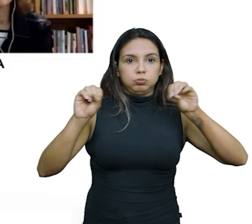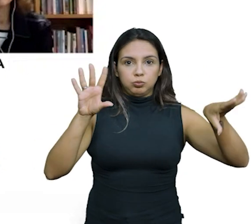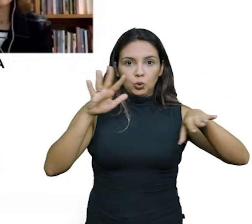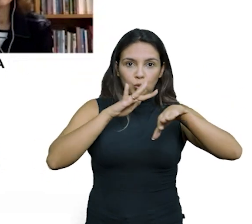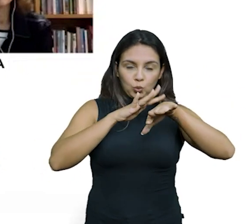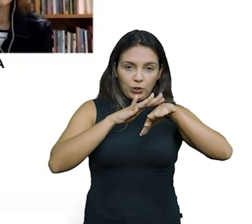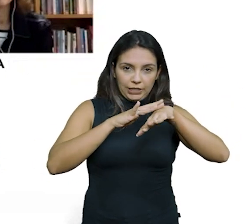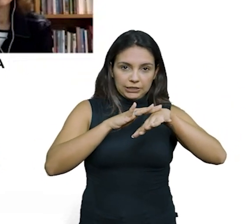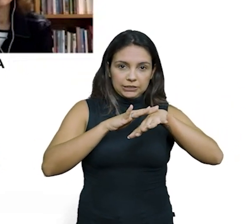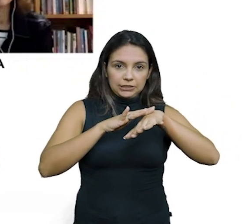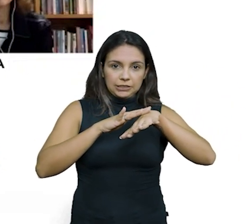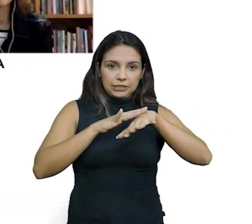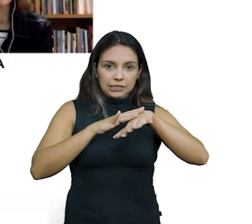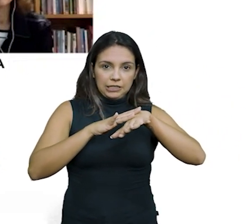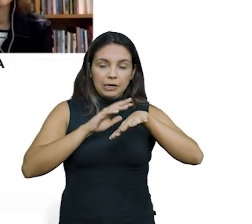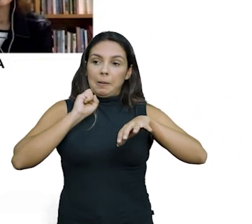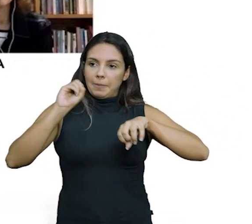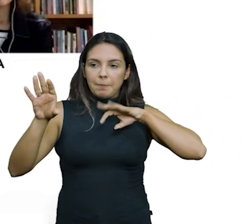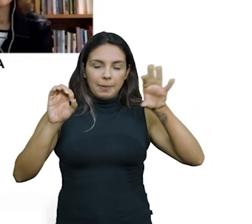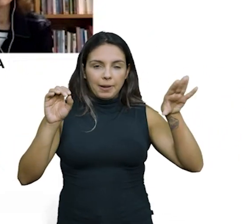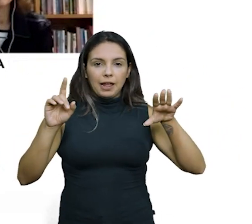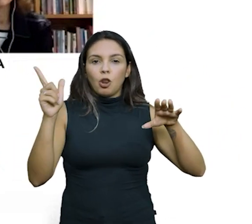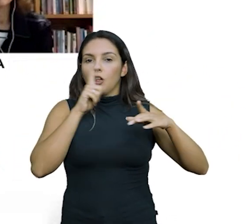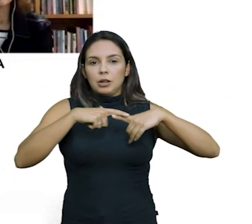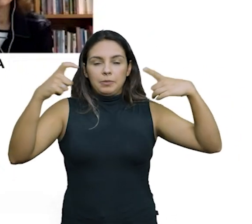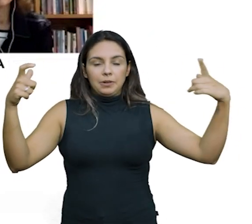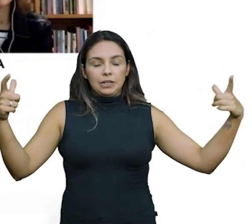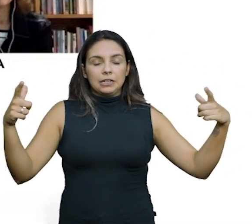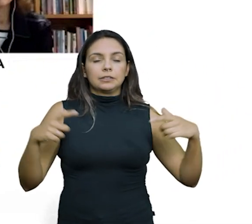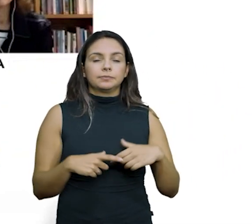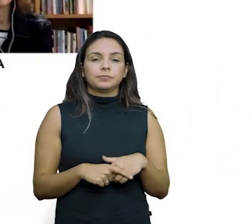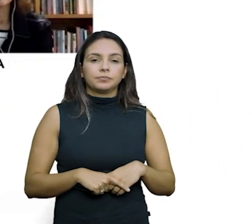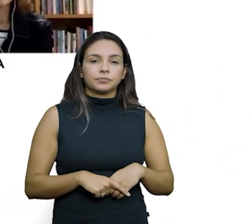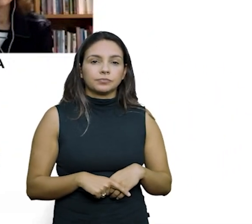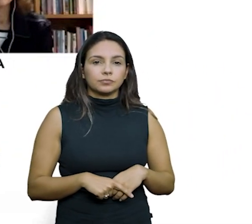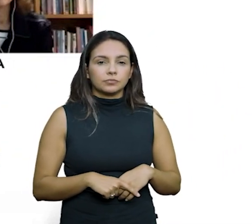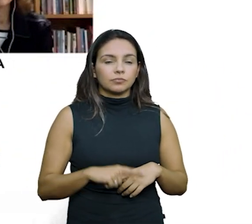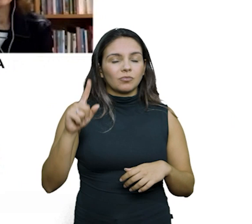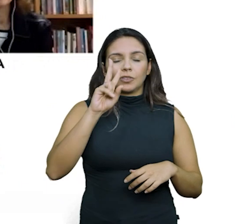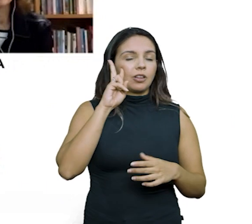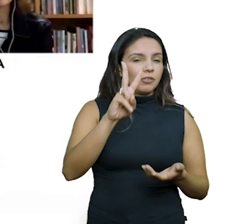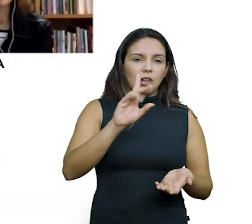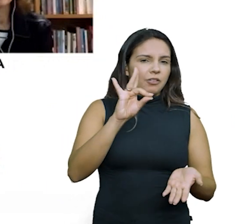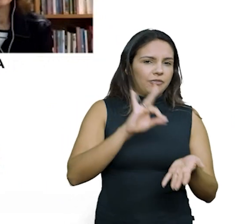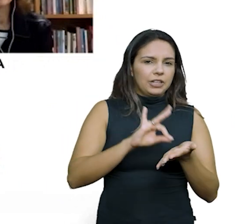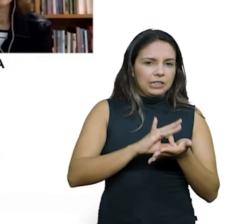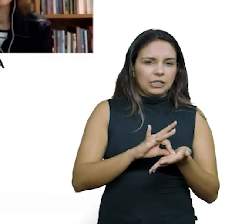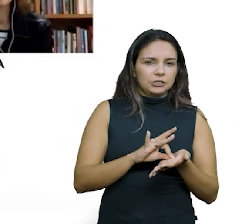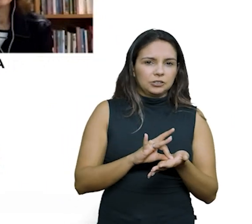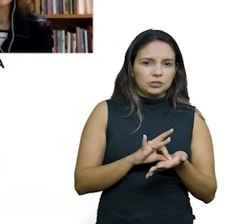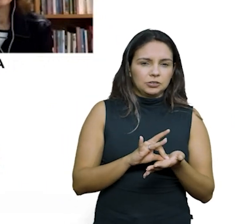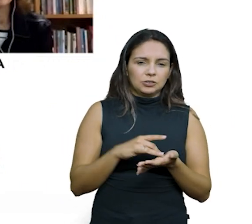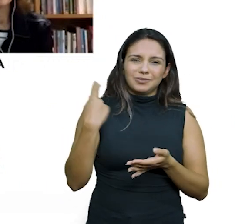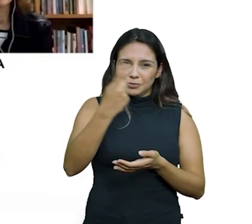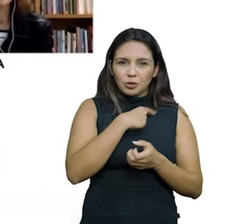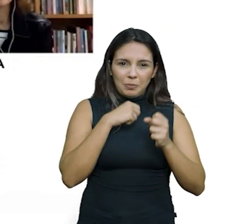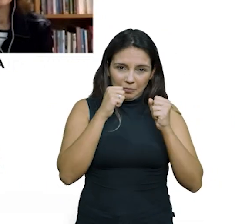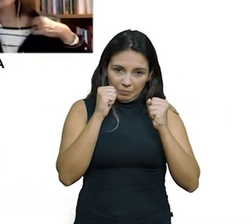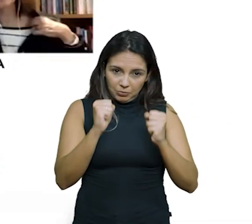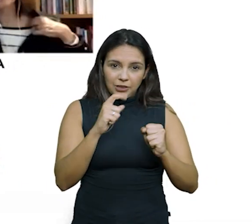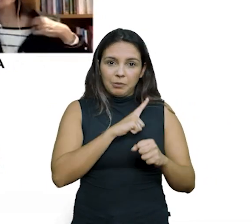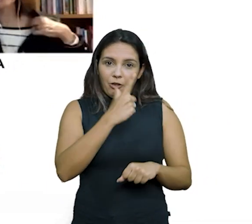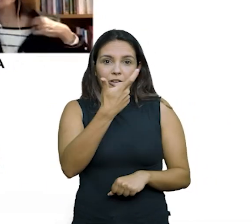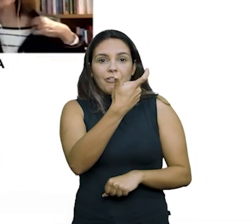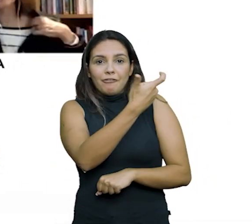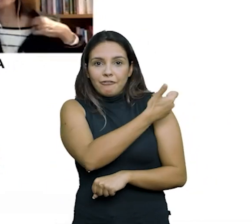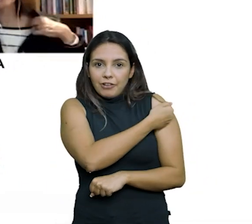que a doença não tivesse mais por onde espalhar. Mas isso é uma visão que não leva em consideração uma questão óbvia. Nós podemos